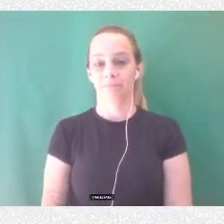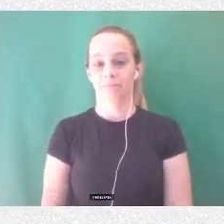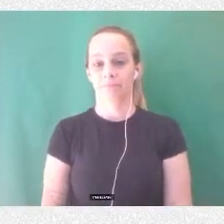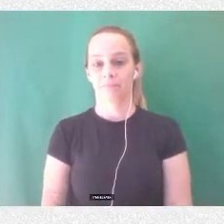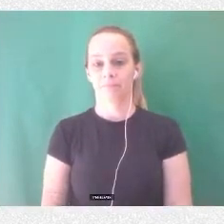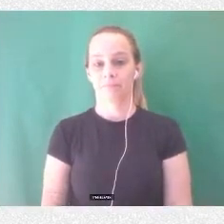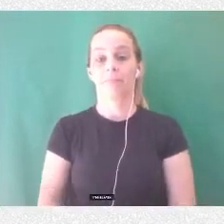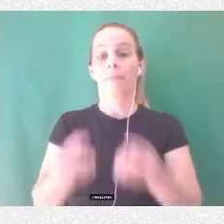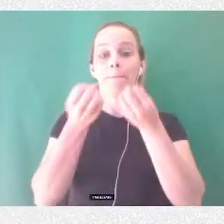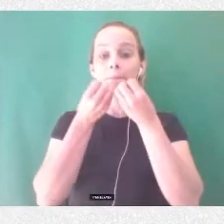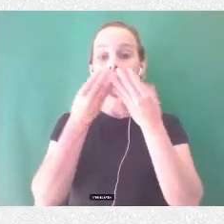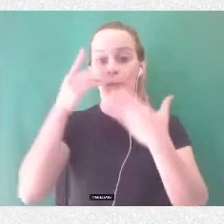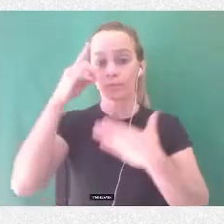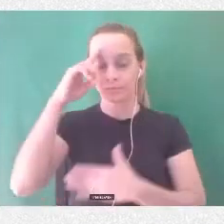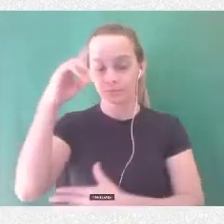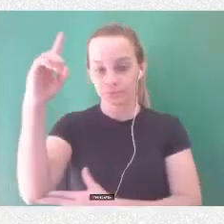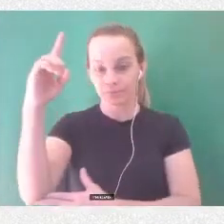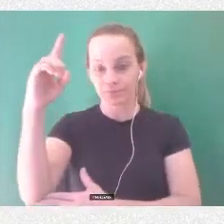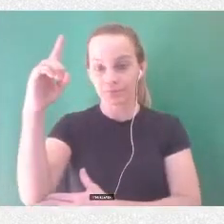Bom dia.